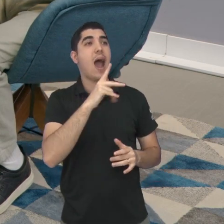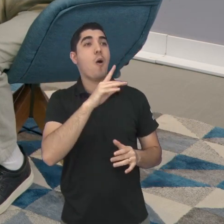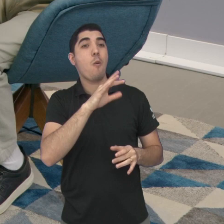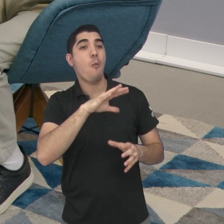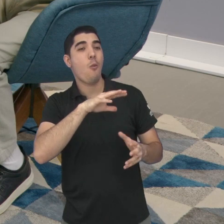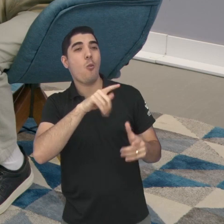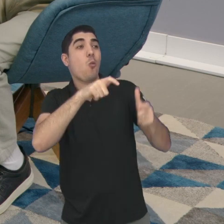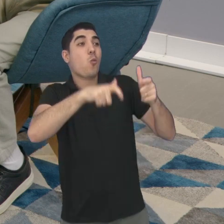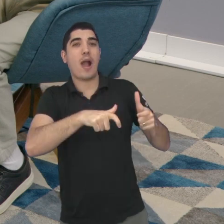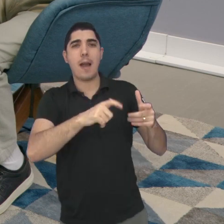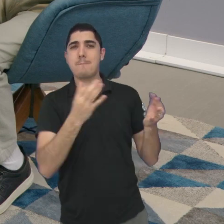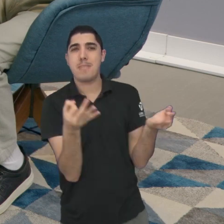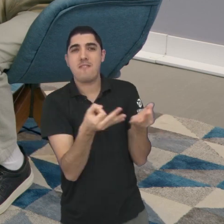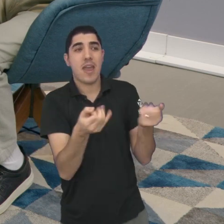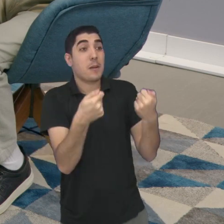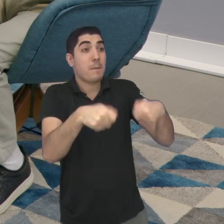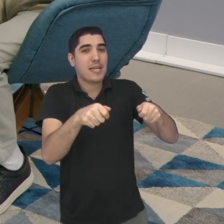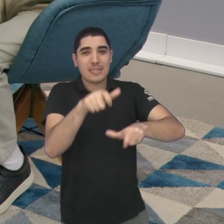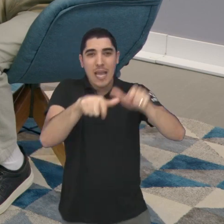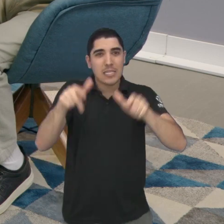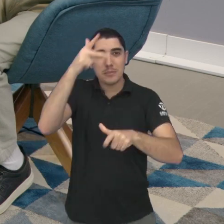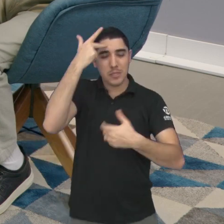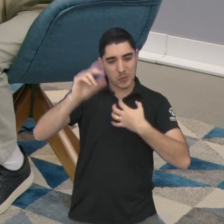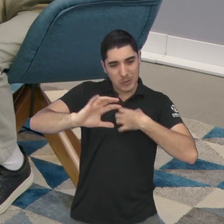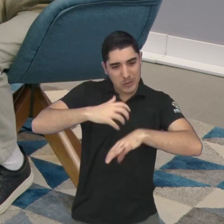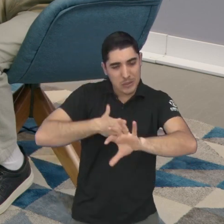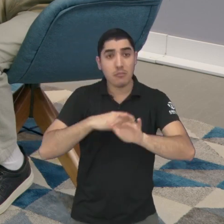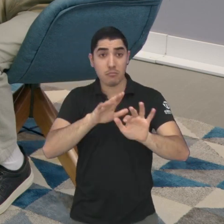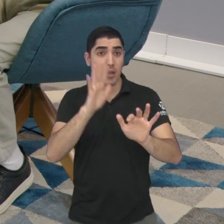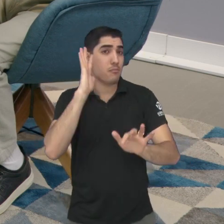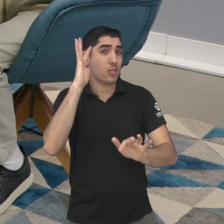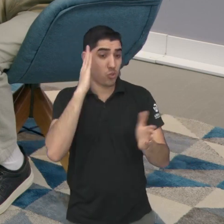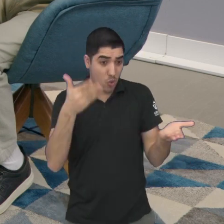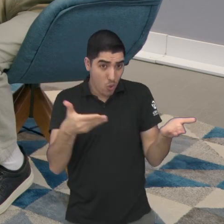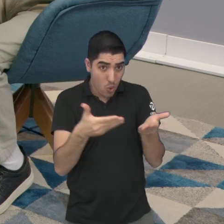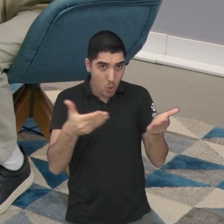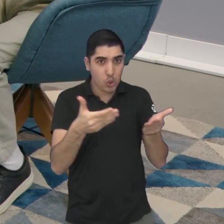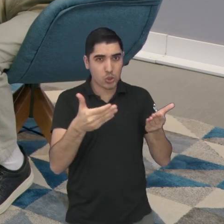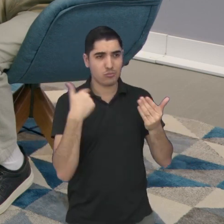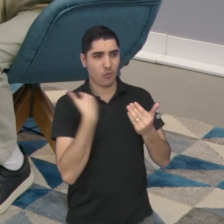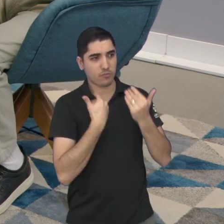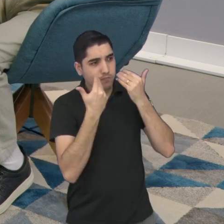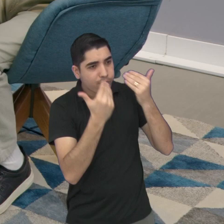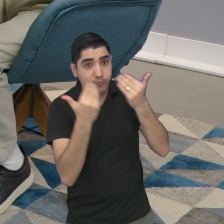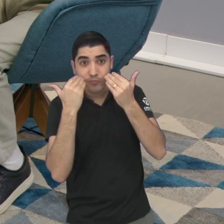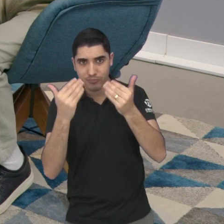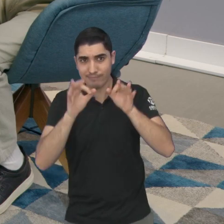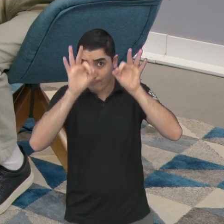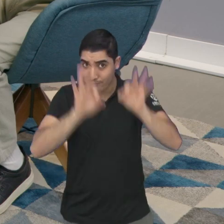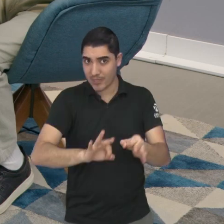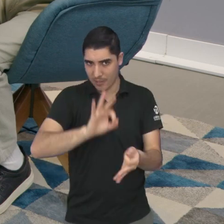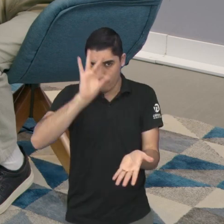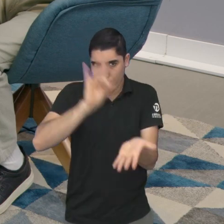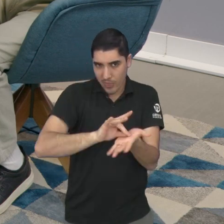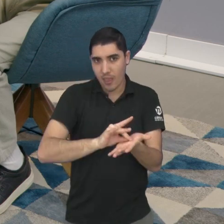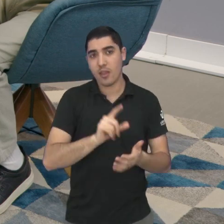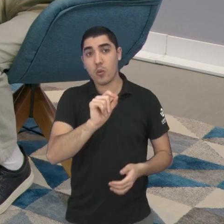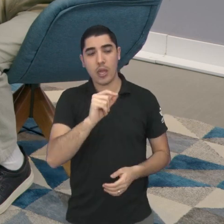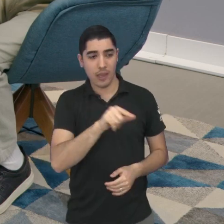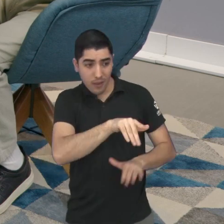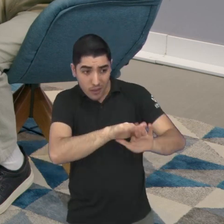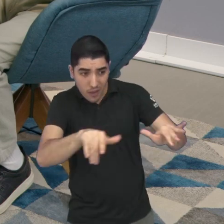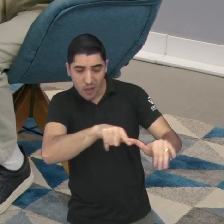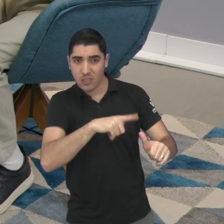já é o suficiente para as pessoas se sensibilizarem. Mas sendo realistas do mundo como ele é, essas pessoas, essas crianças que passam fome,